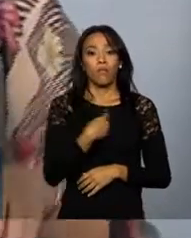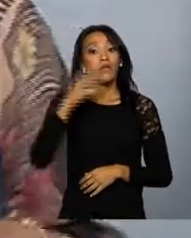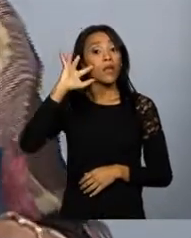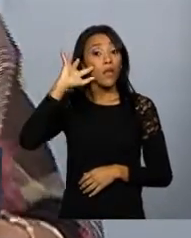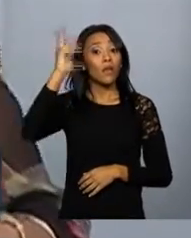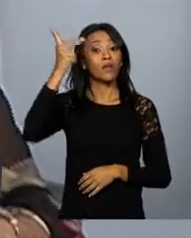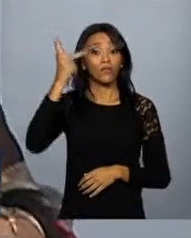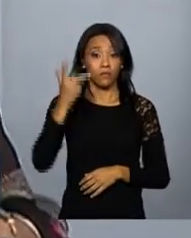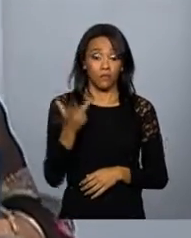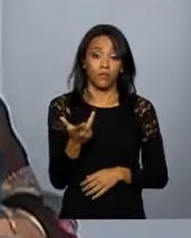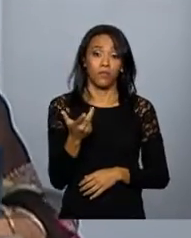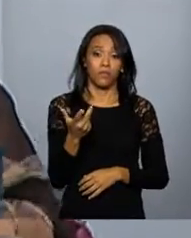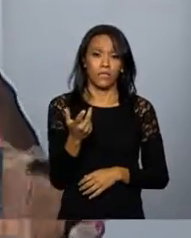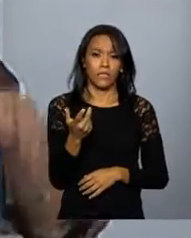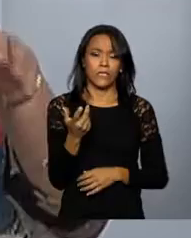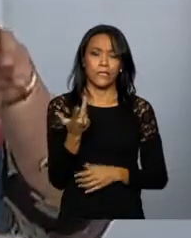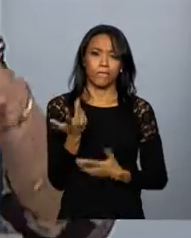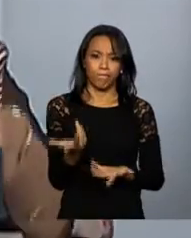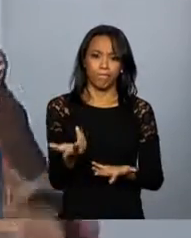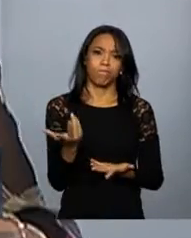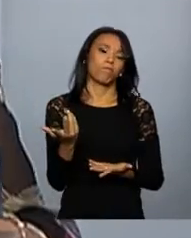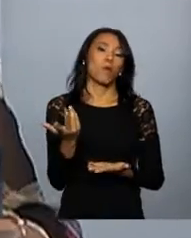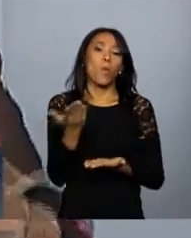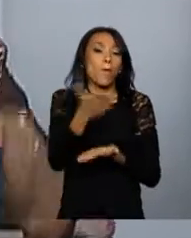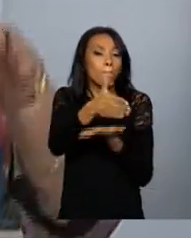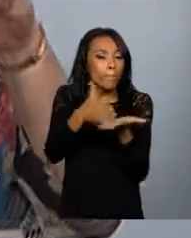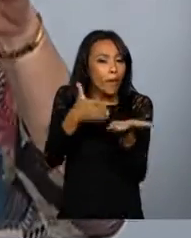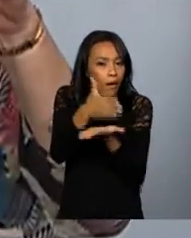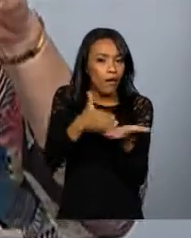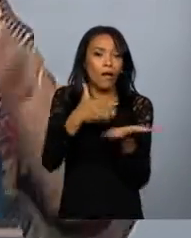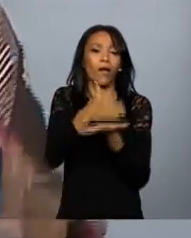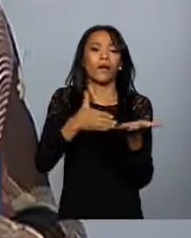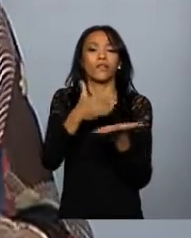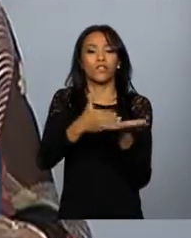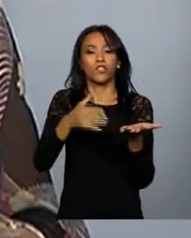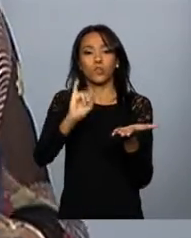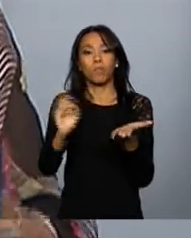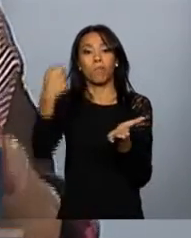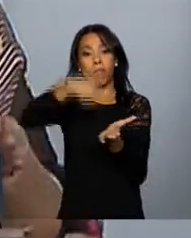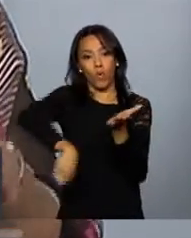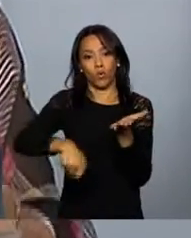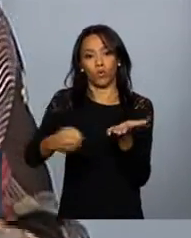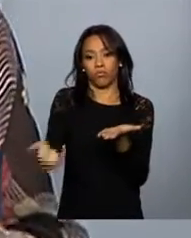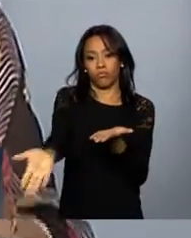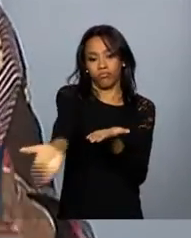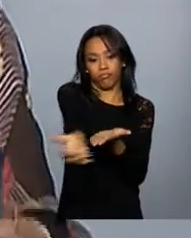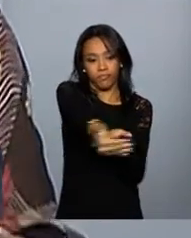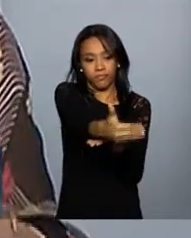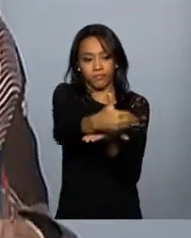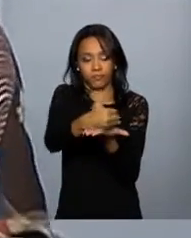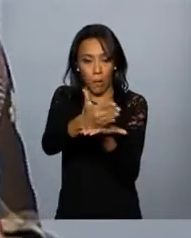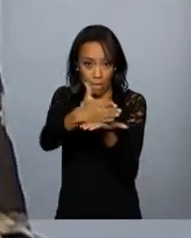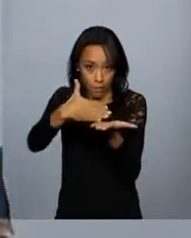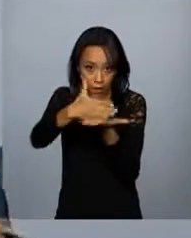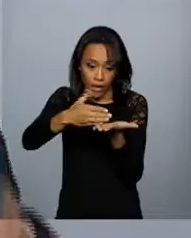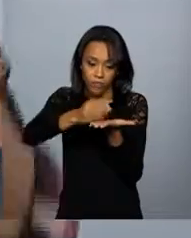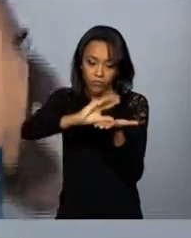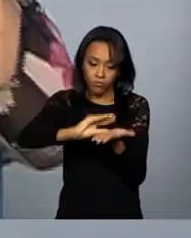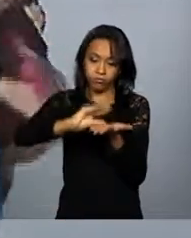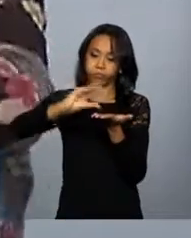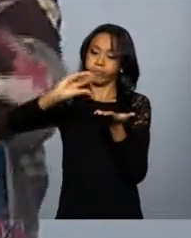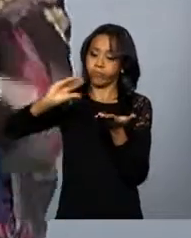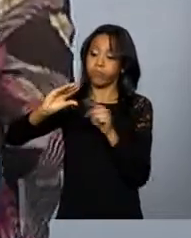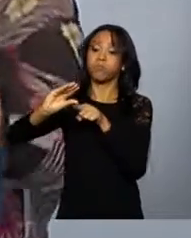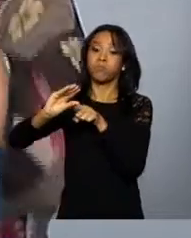resolvemos que uma parte dos tributos que nós arrecadávamos tinham de ser usados